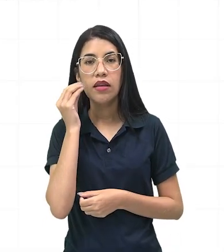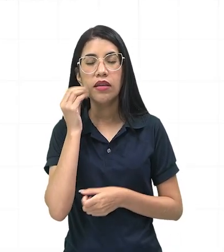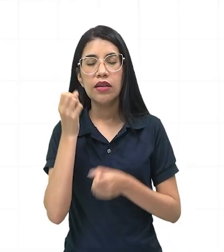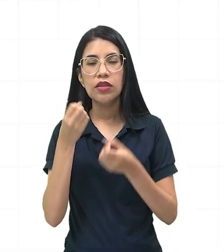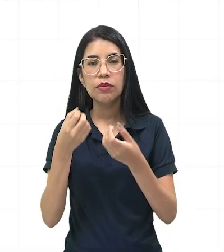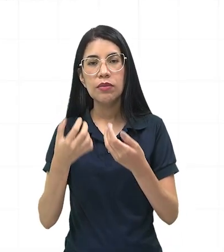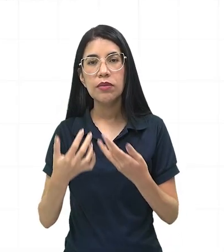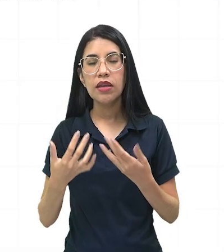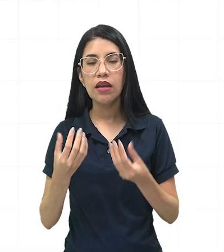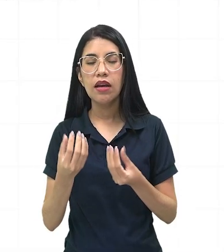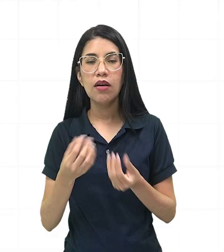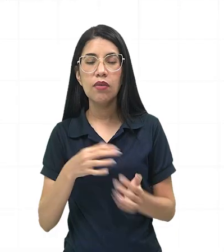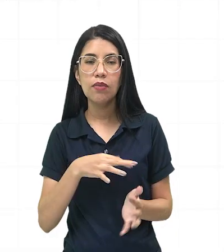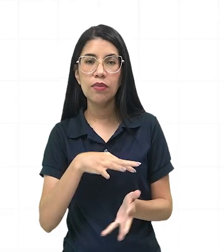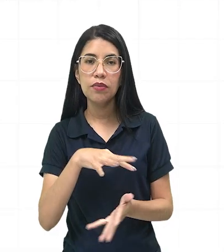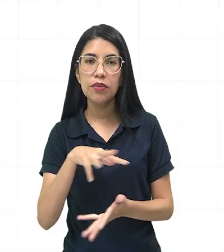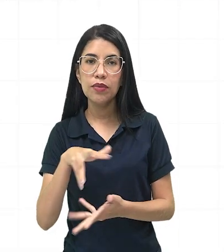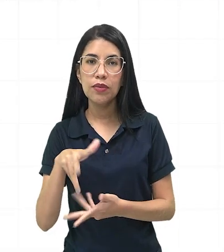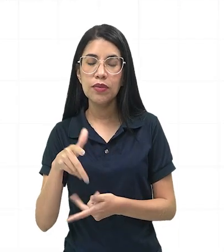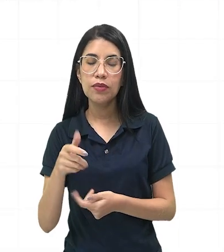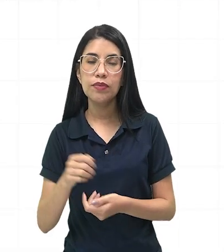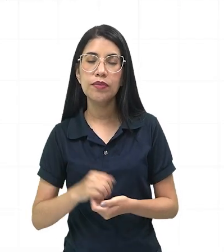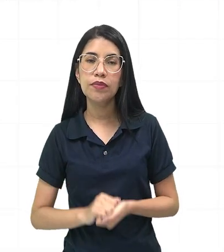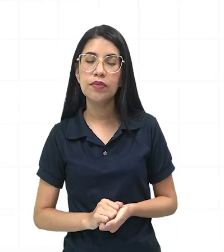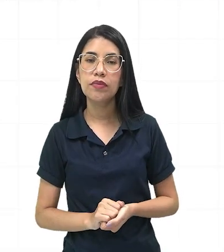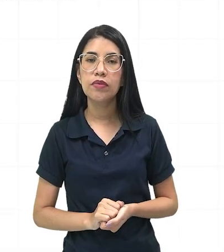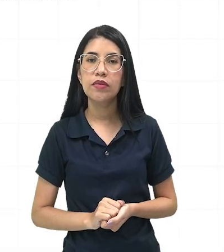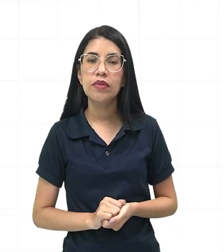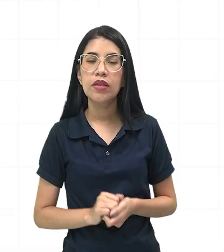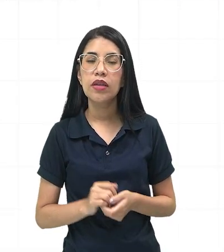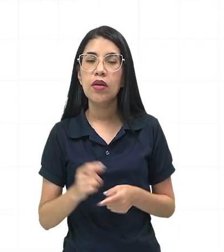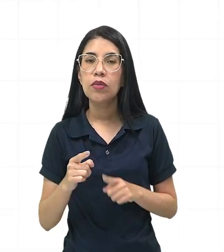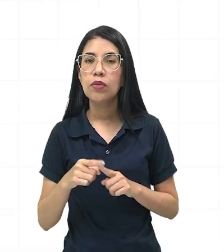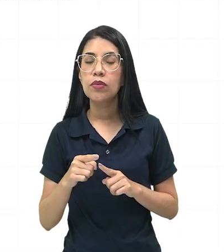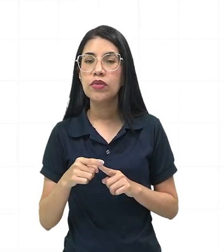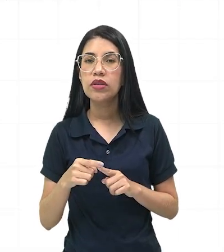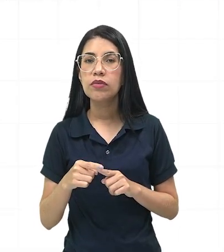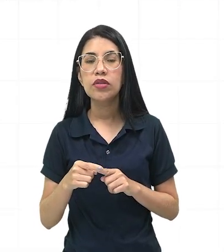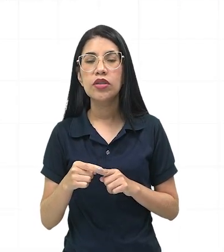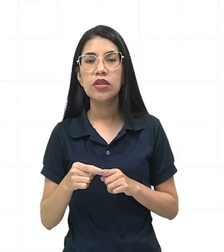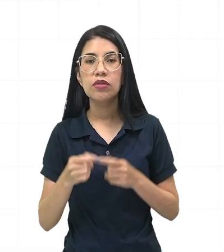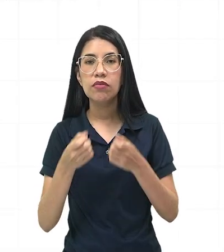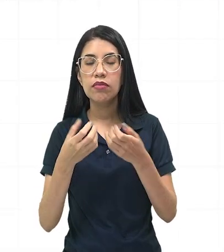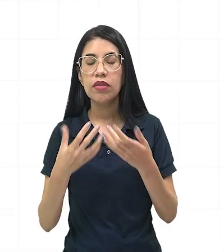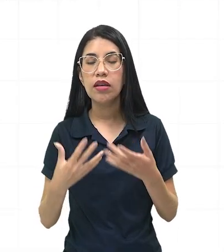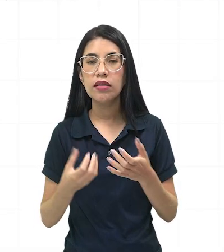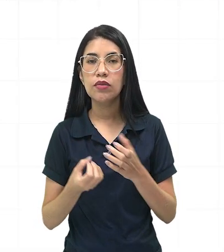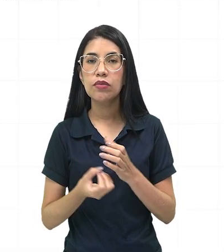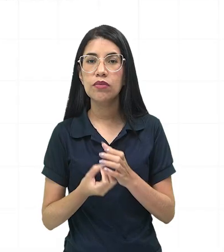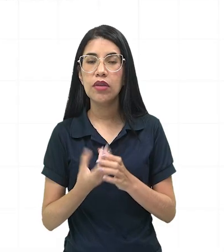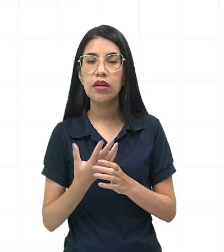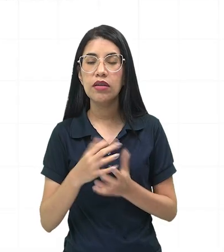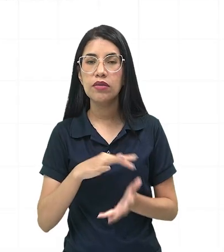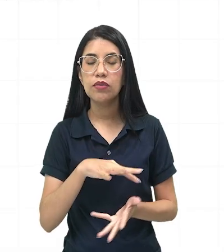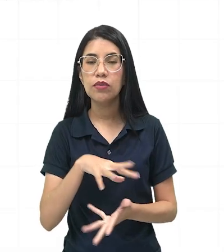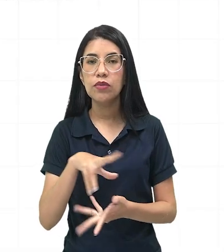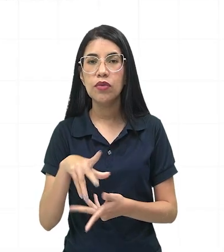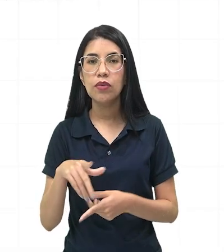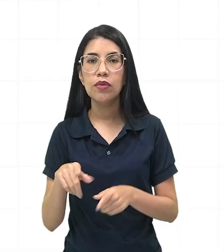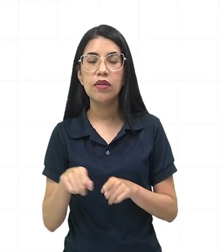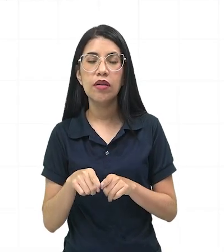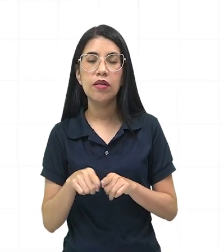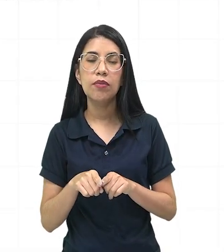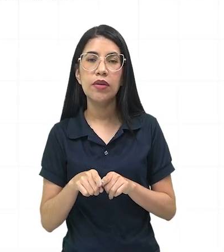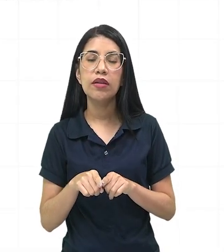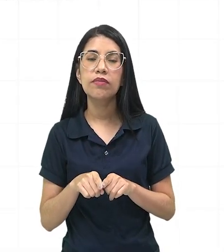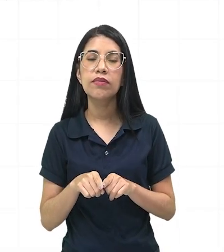explicar o mundo. Então, uma maneira de explicar o mundo, de tentar tatear este mundo, passa também